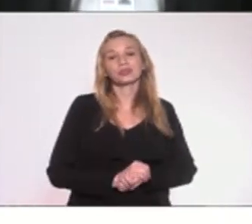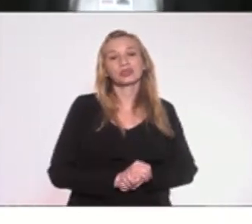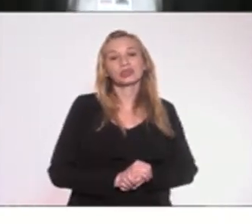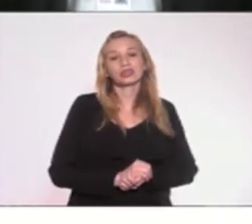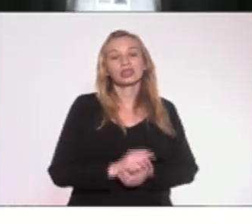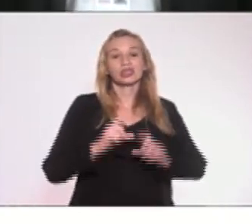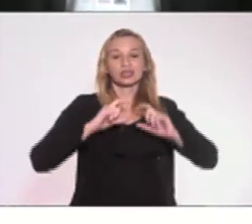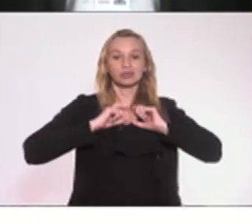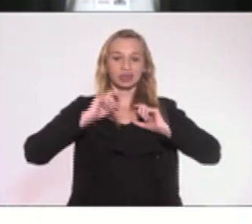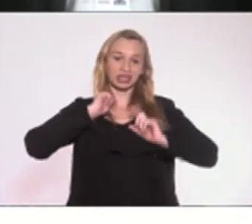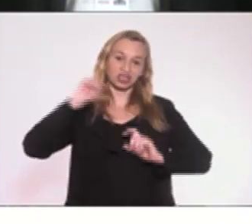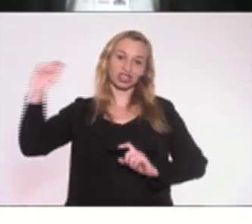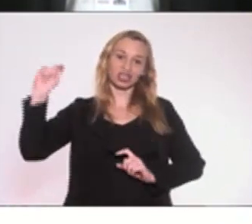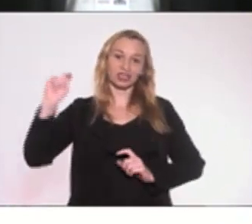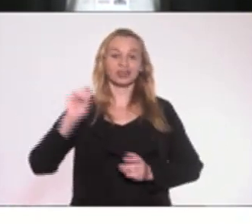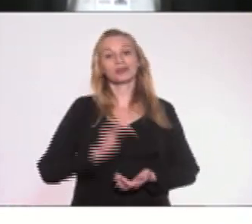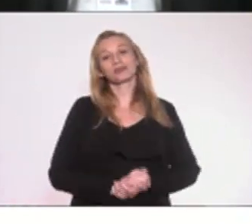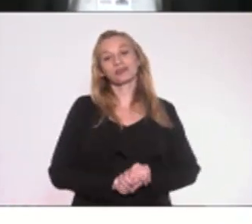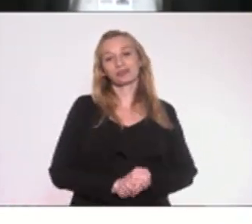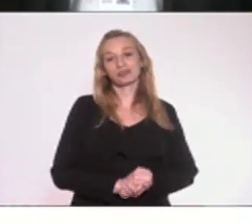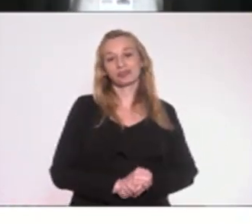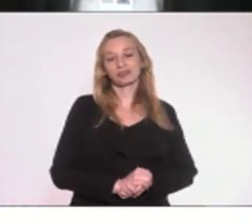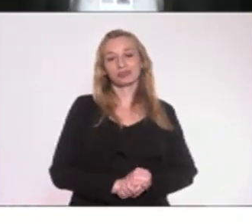das medalhas Tiradentes.